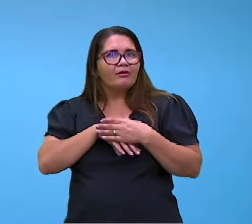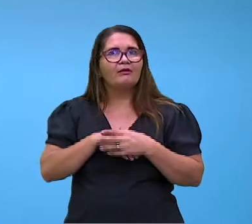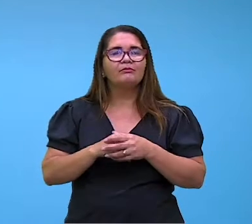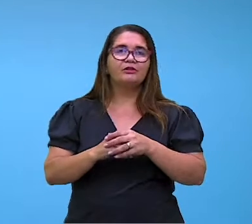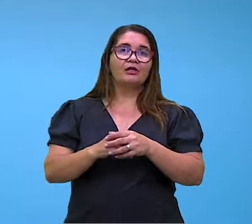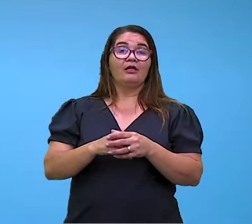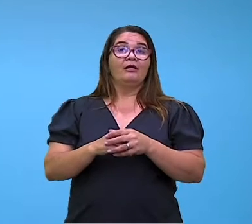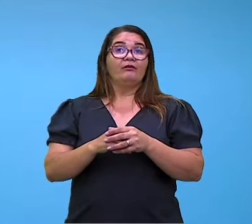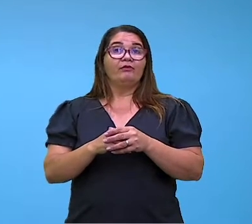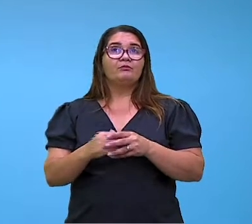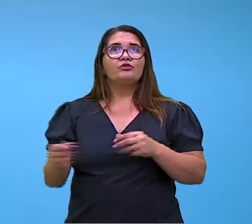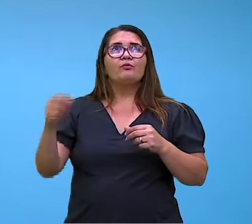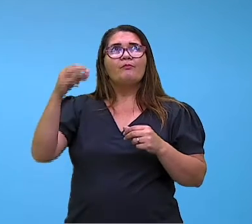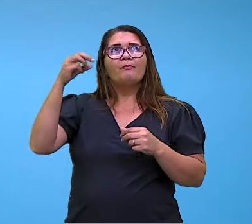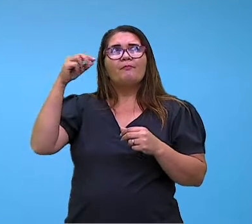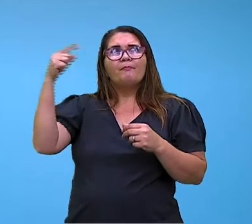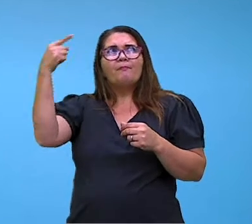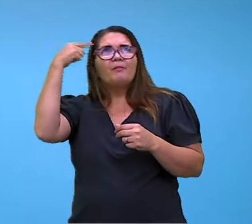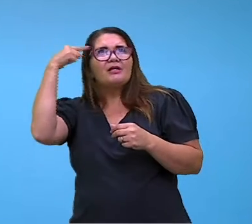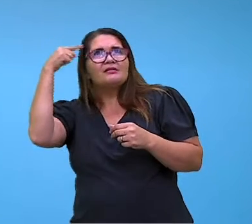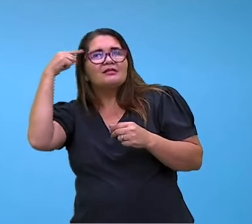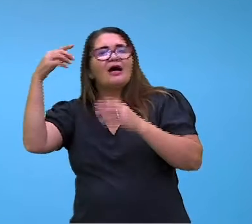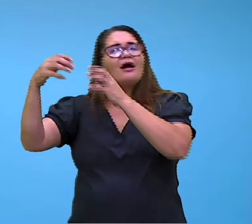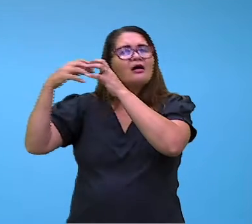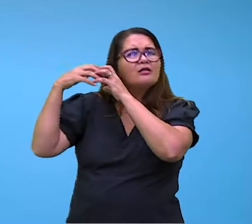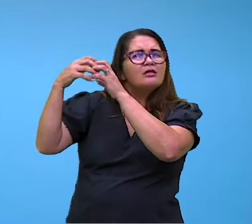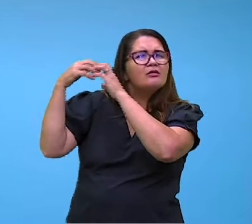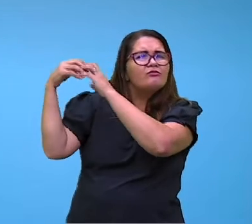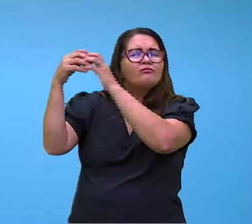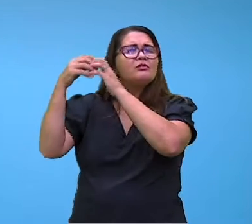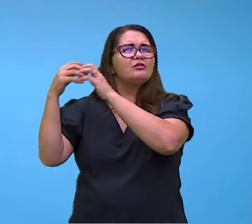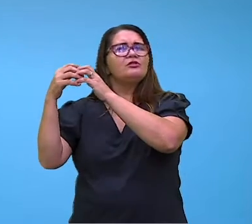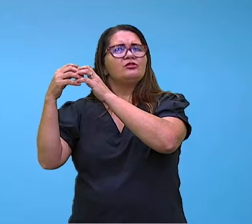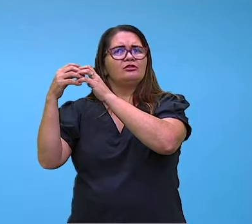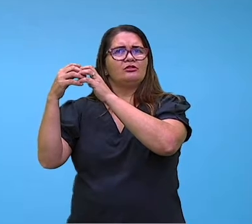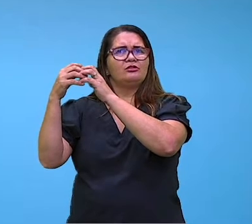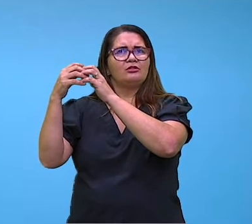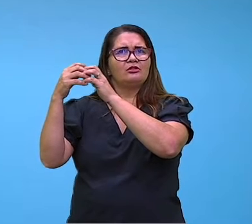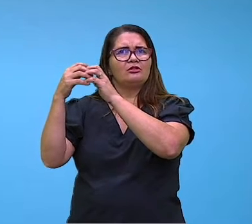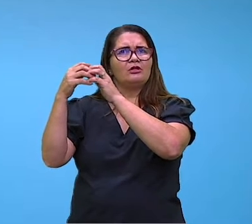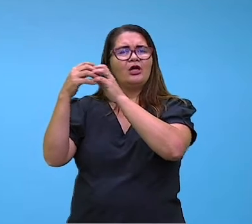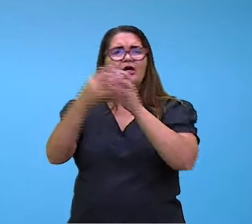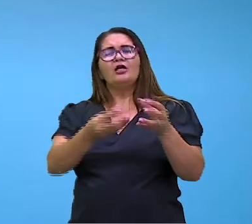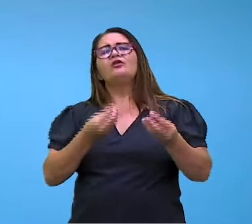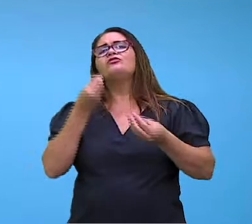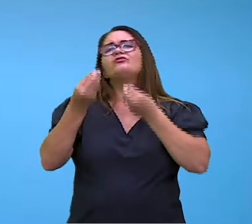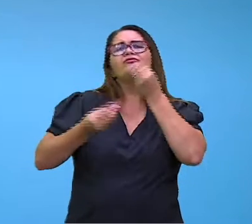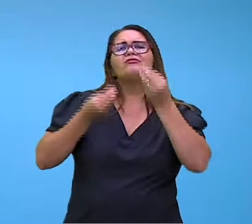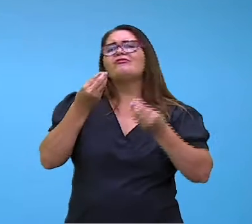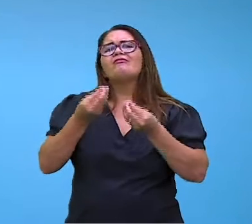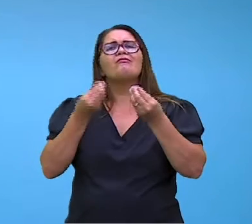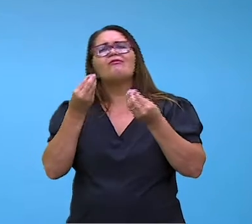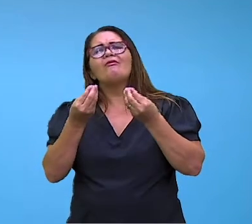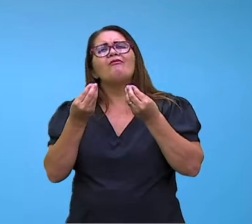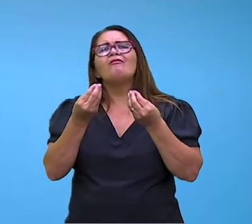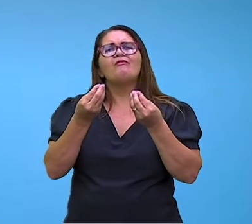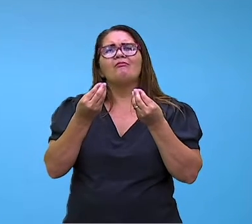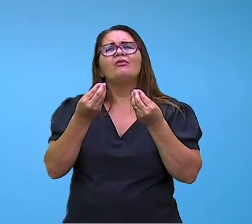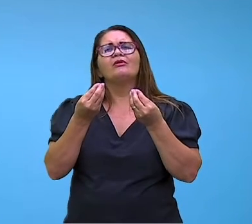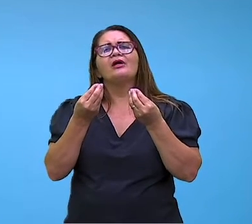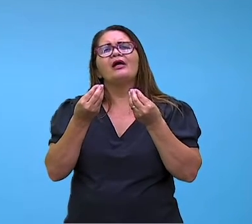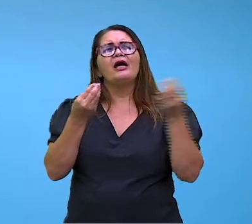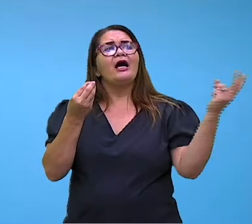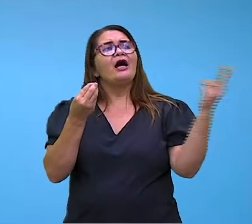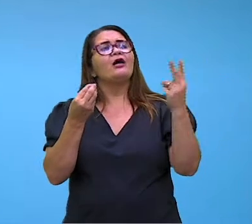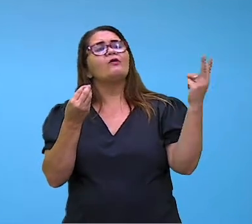dessa daqui, já te leva a refletir aí o relacionamento, quanto tempo de relacionamento que eles